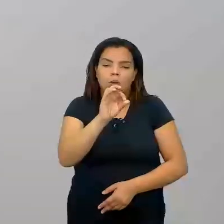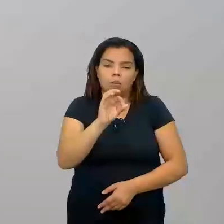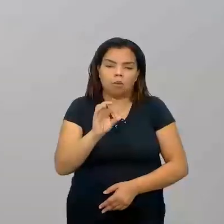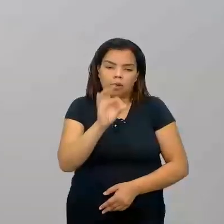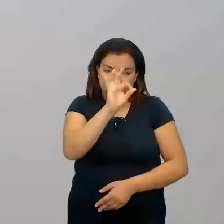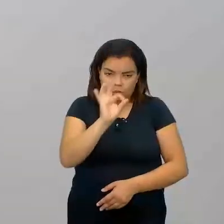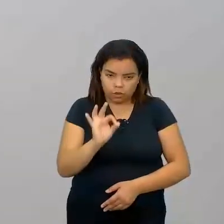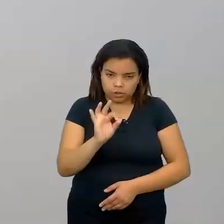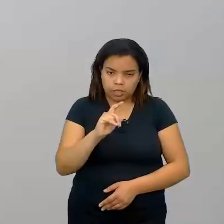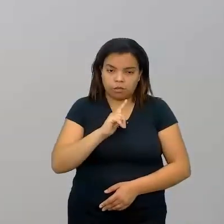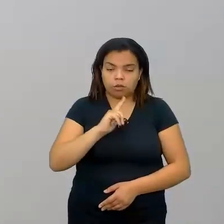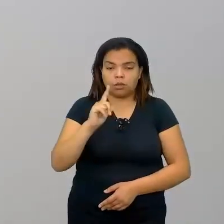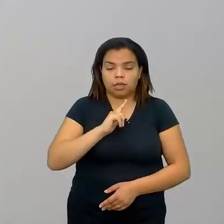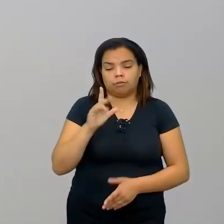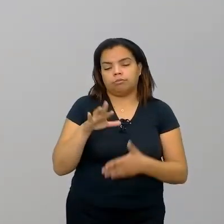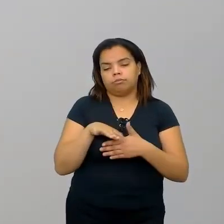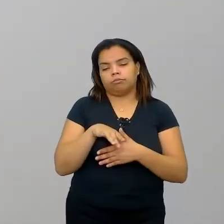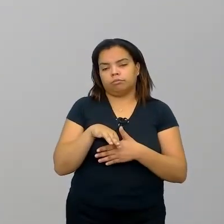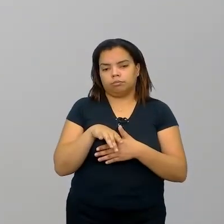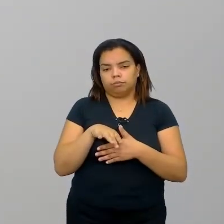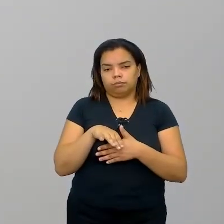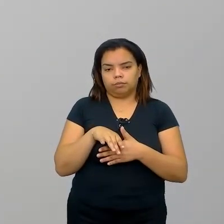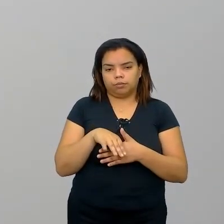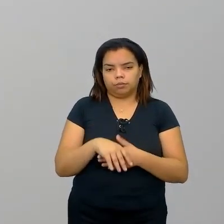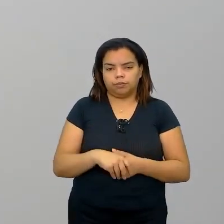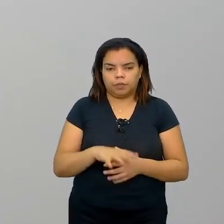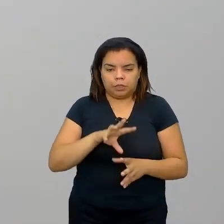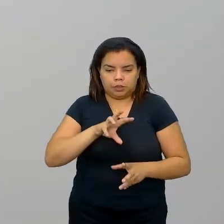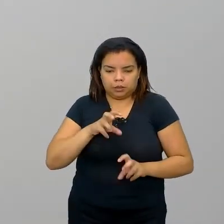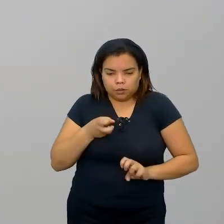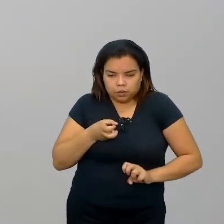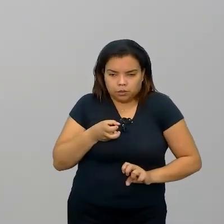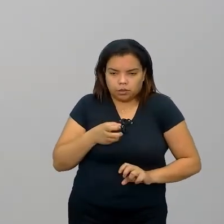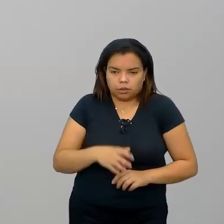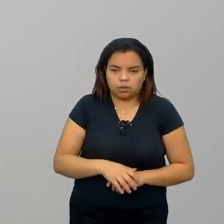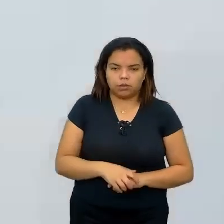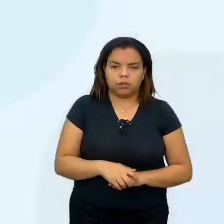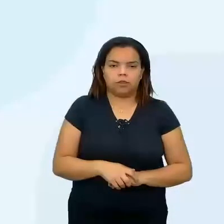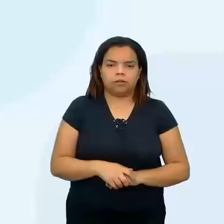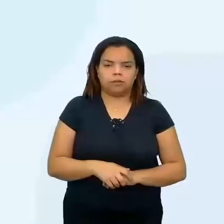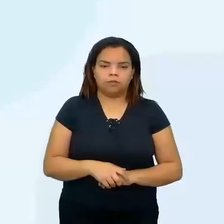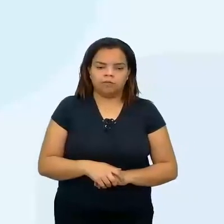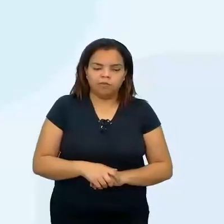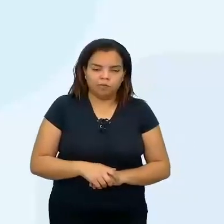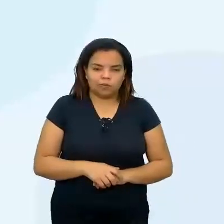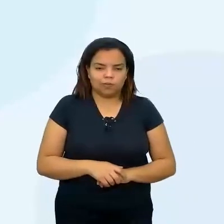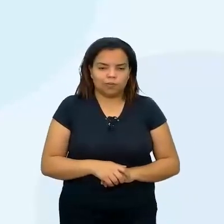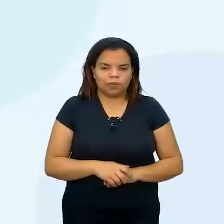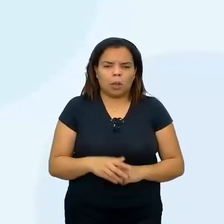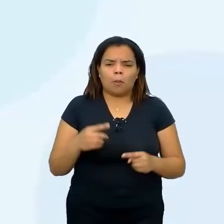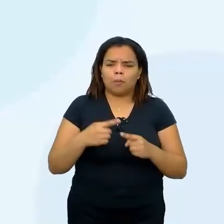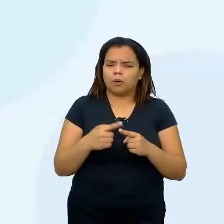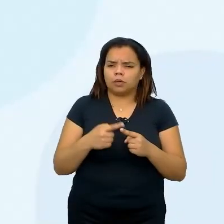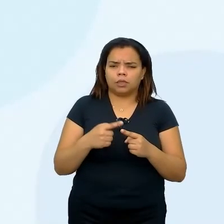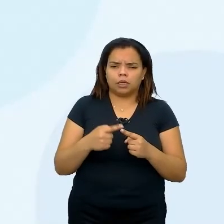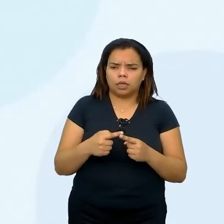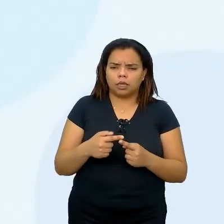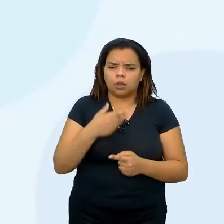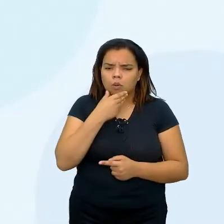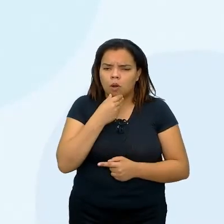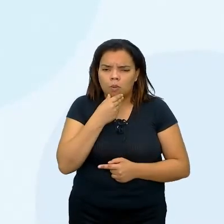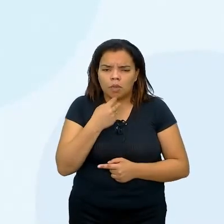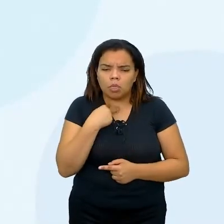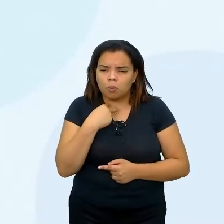masculino, apresentam, então, a distrofia. Por que o homem não pode ser portador? Né? Uma